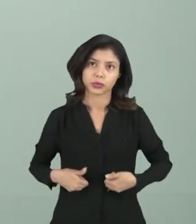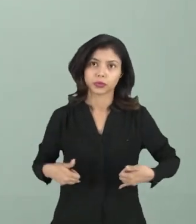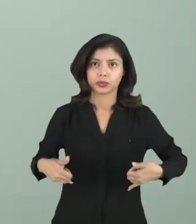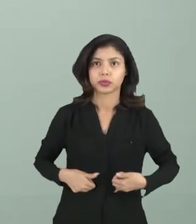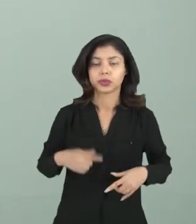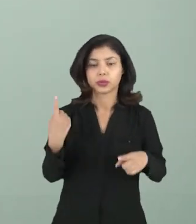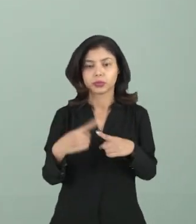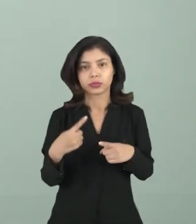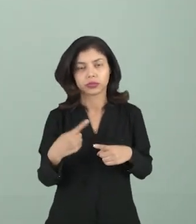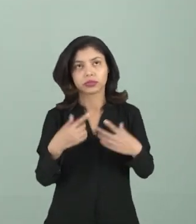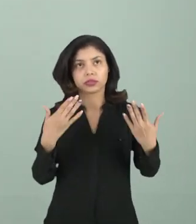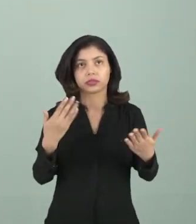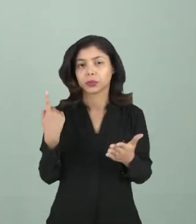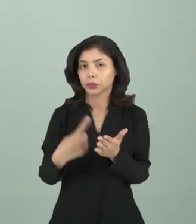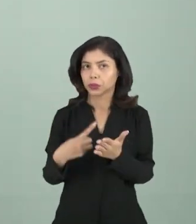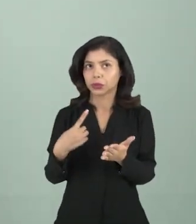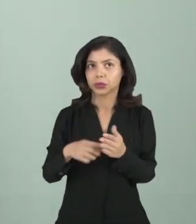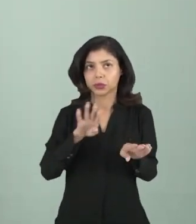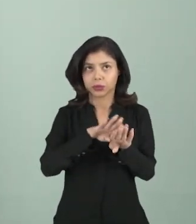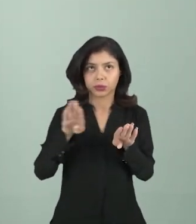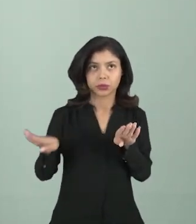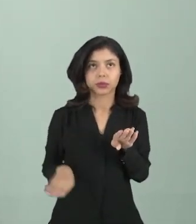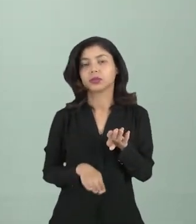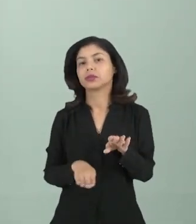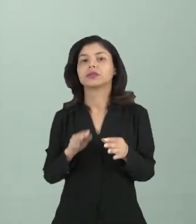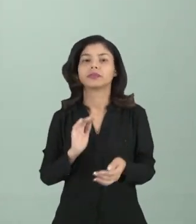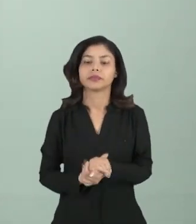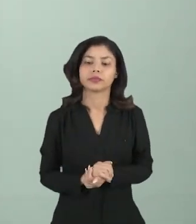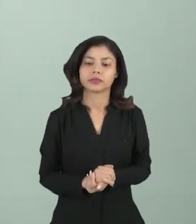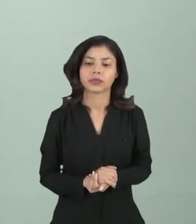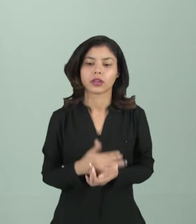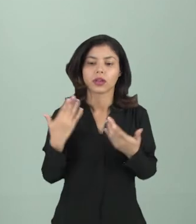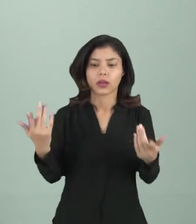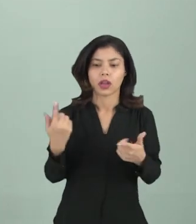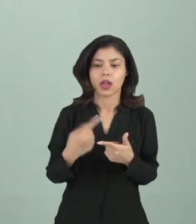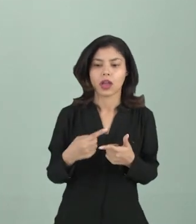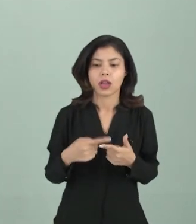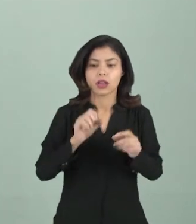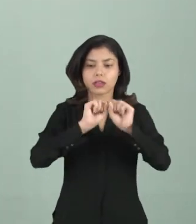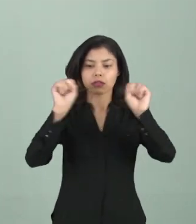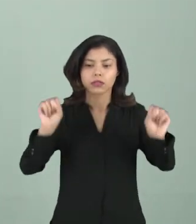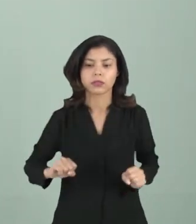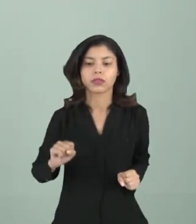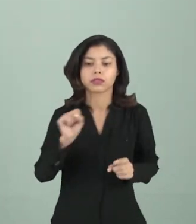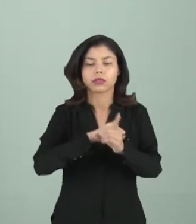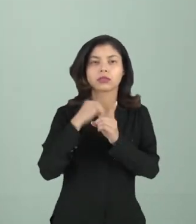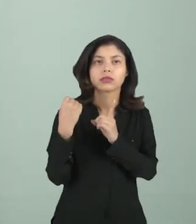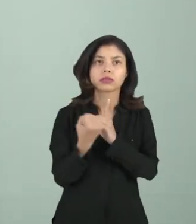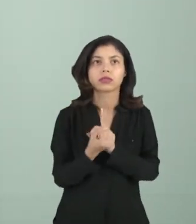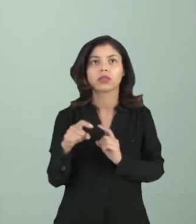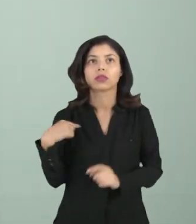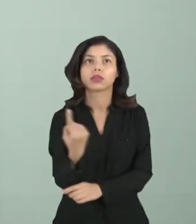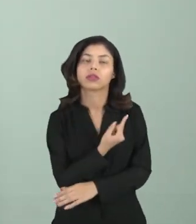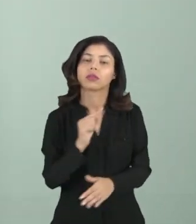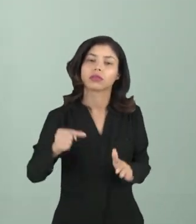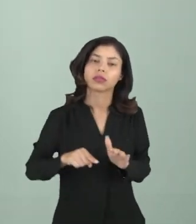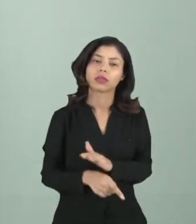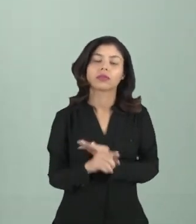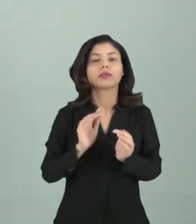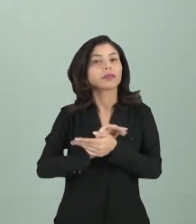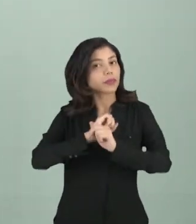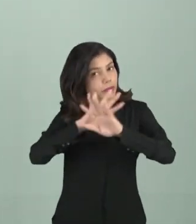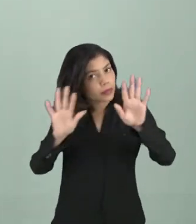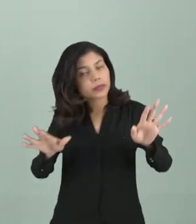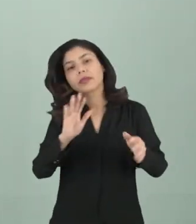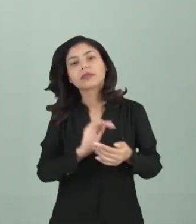por conta de uma condição desigual devido à sistemática social em que estamos inseridos. É